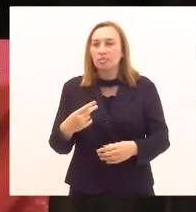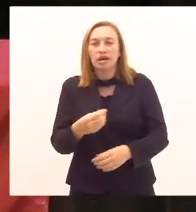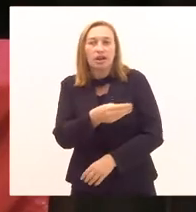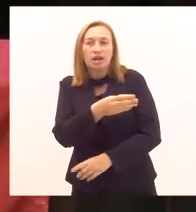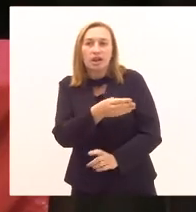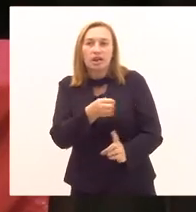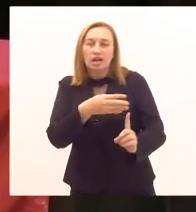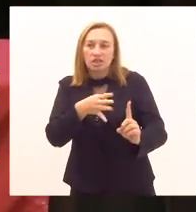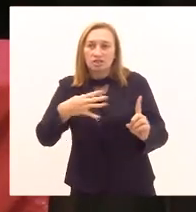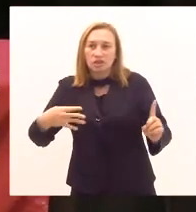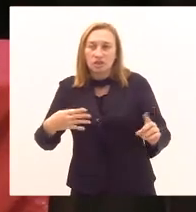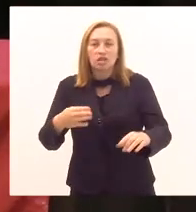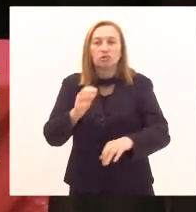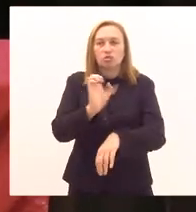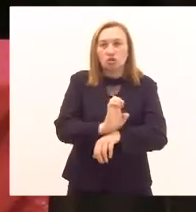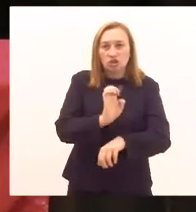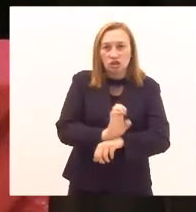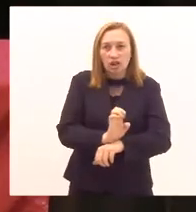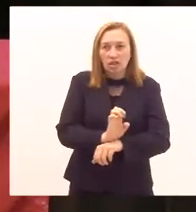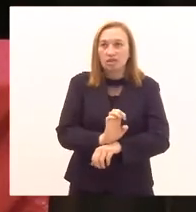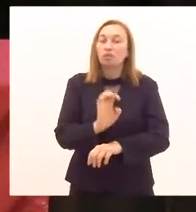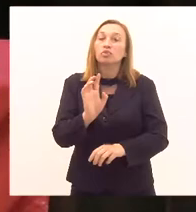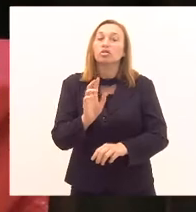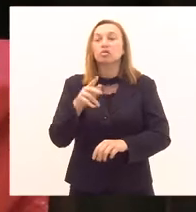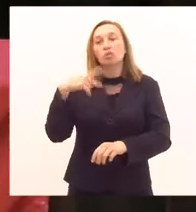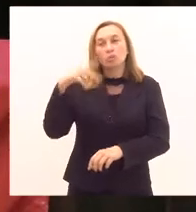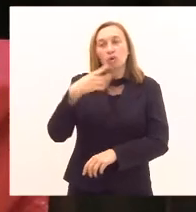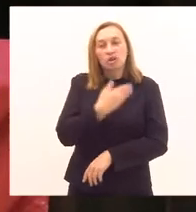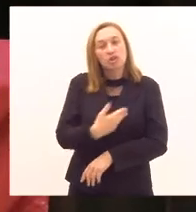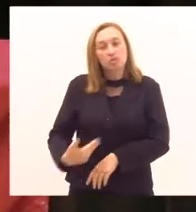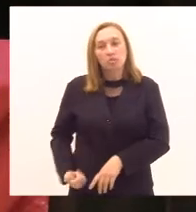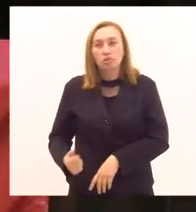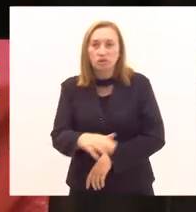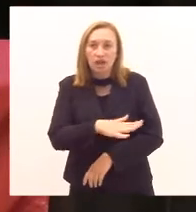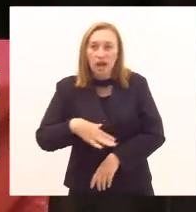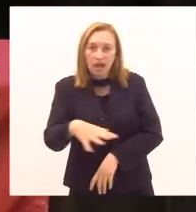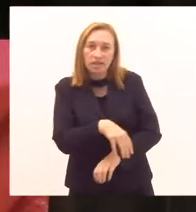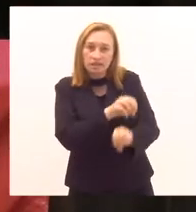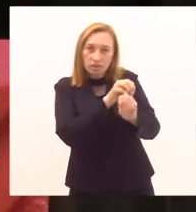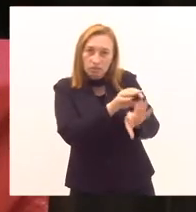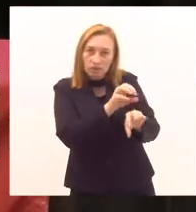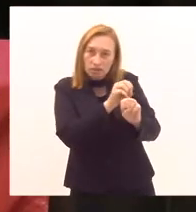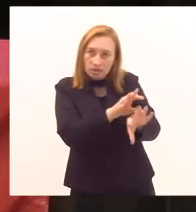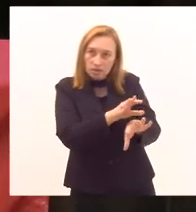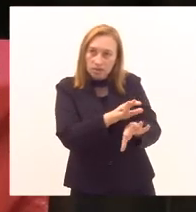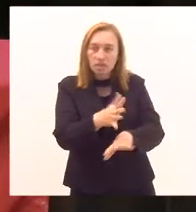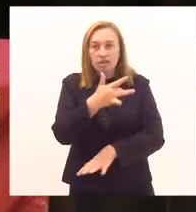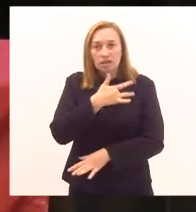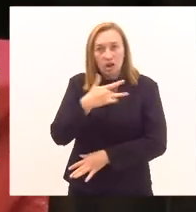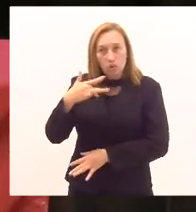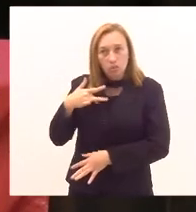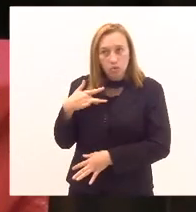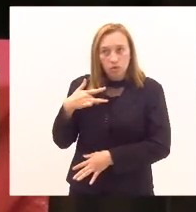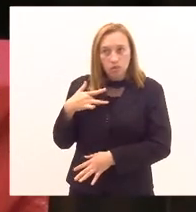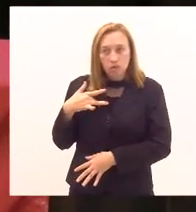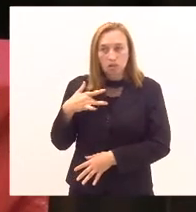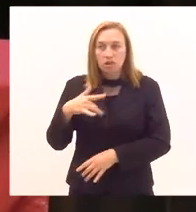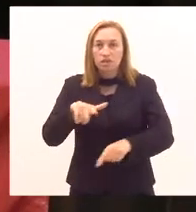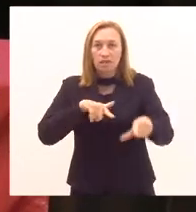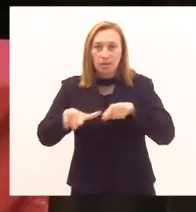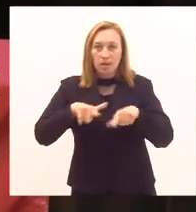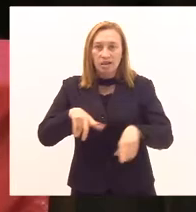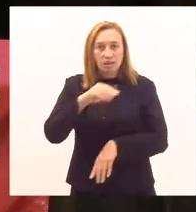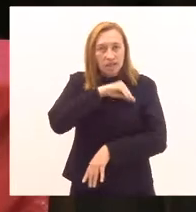LGBTI+, no Estado. Então, são políticas públicas na área da educação, saúde, trabalho e